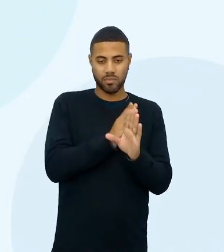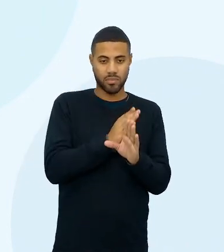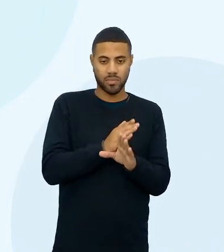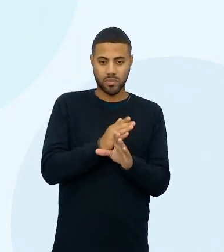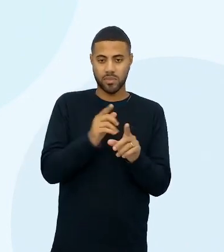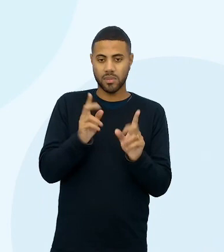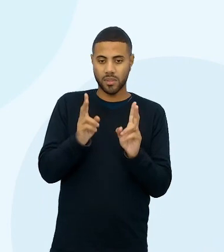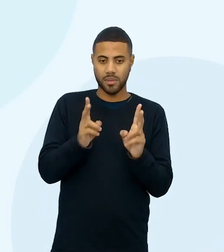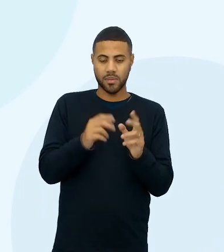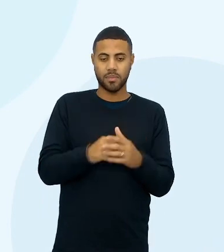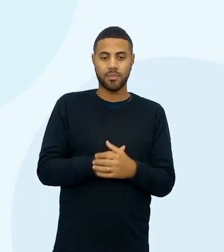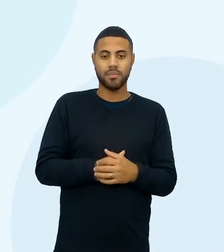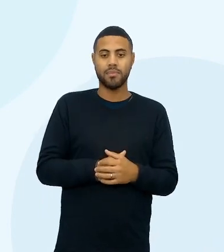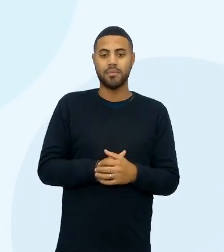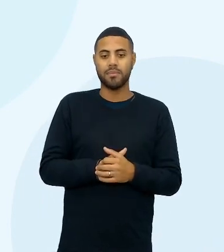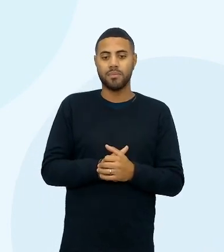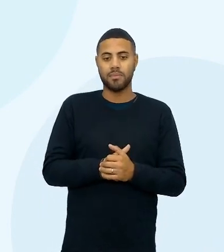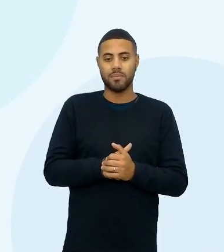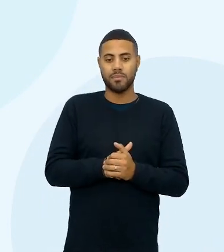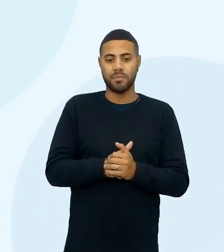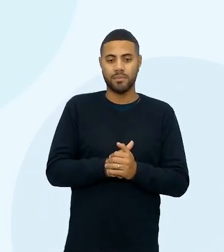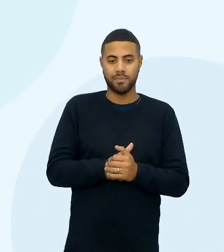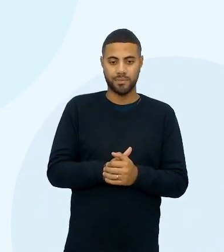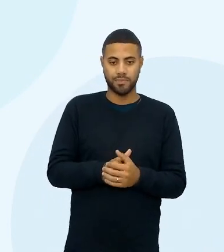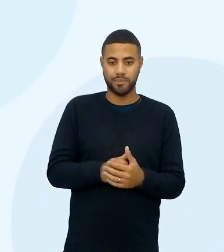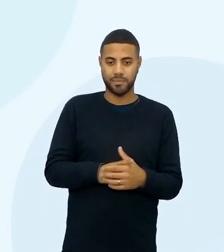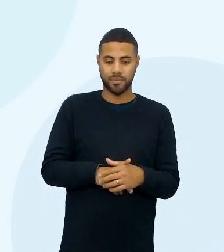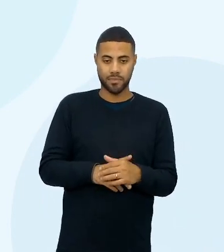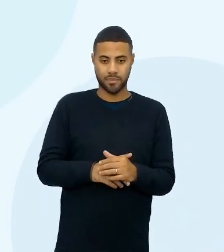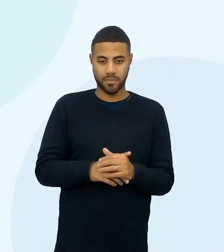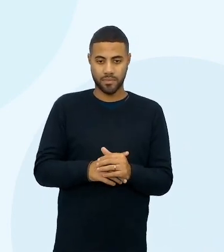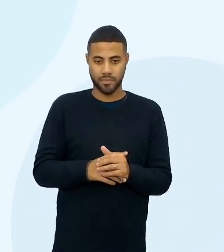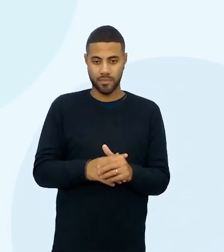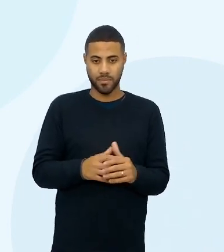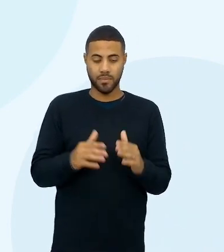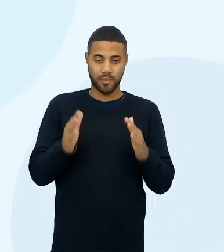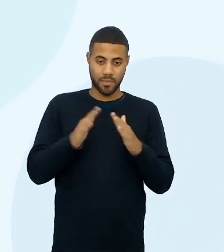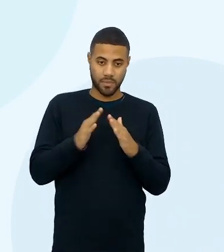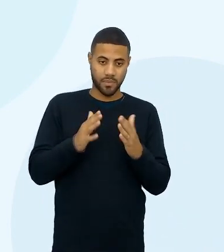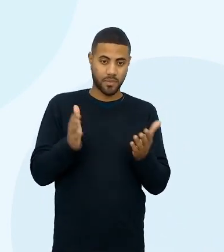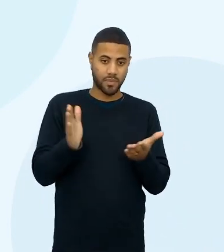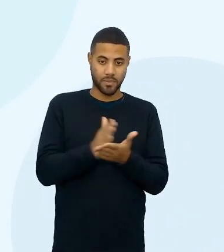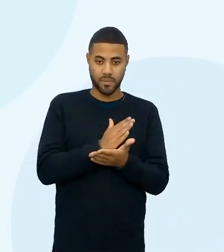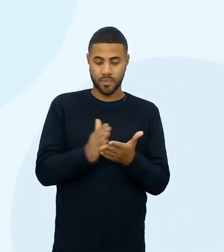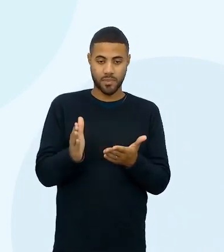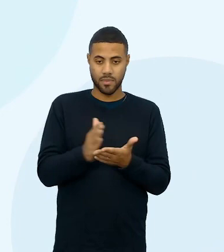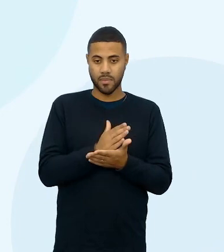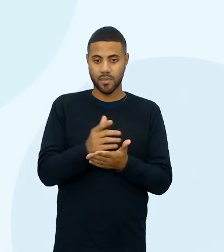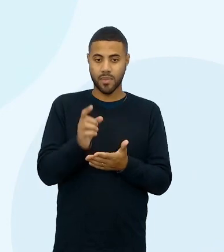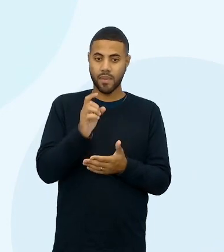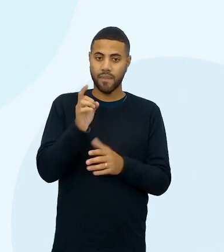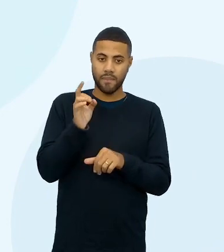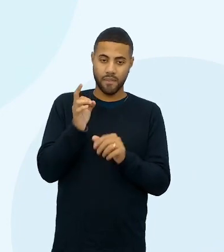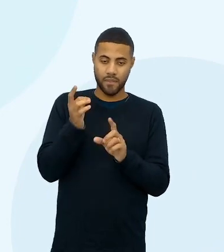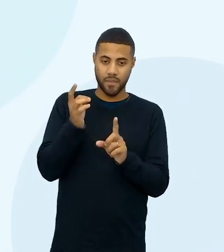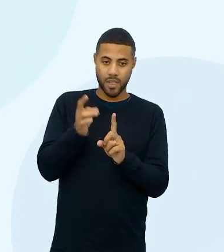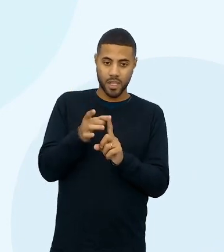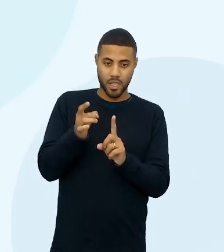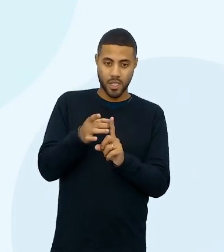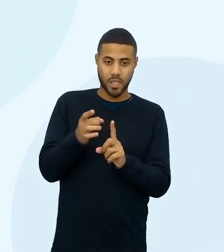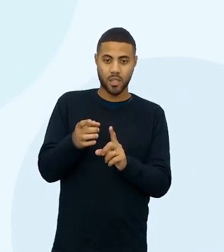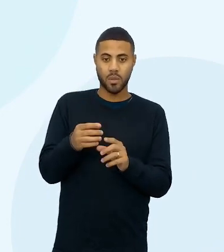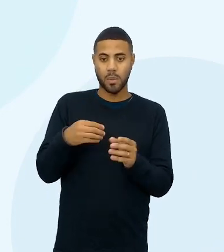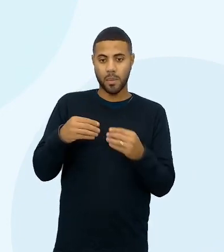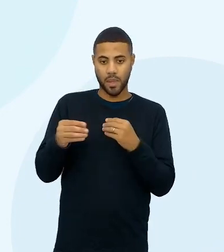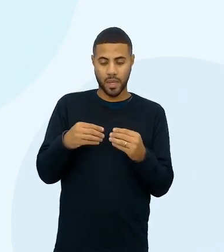mundo inteiro, tá? Então, se na sua casa você puder separar ali o que é vidro, o que é plástico, todos, ok. Se